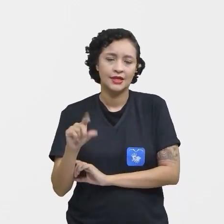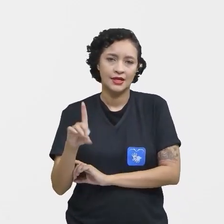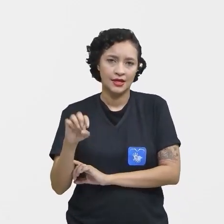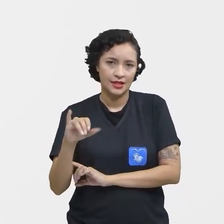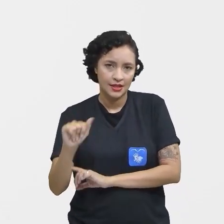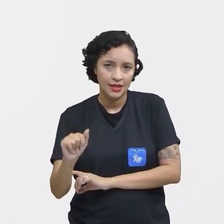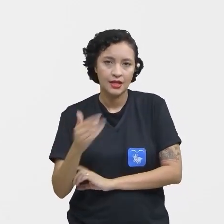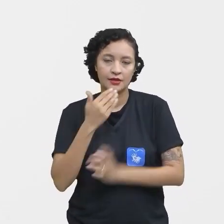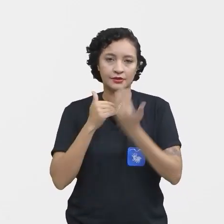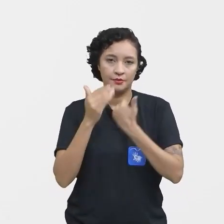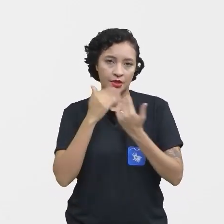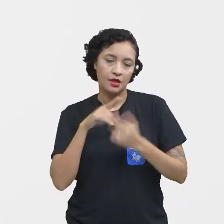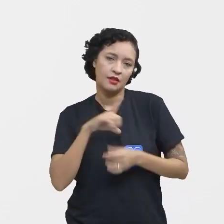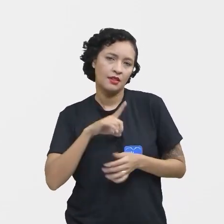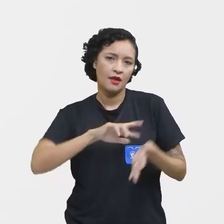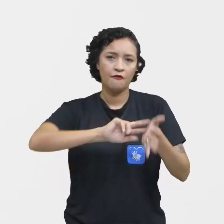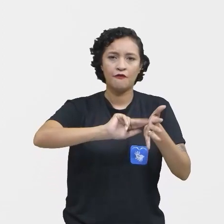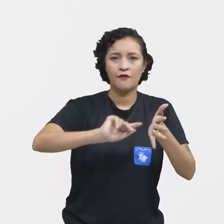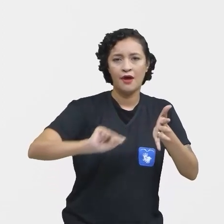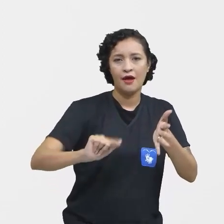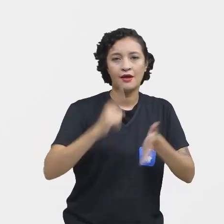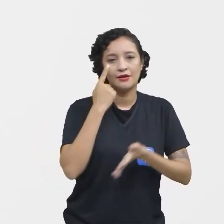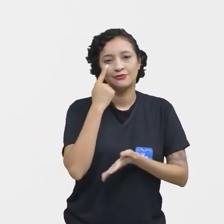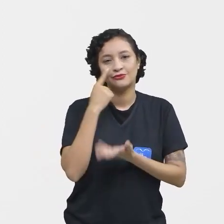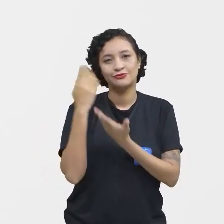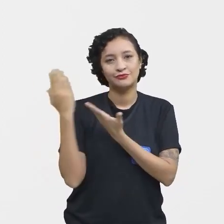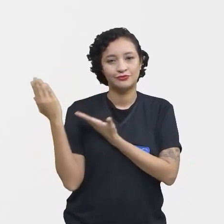várias cadeias alimentares, como vocês podem ver aqui na imagem,